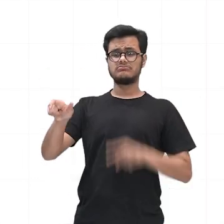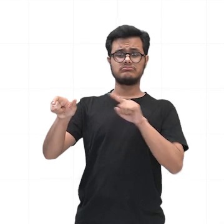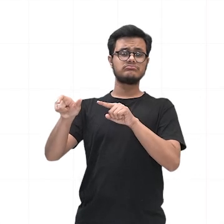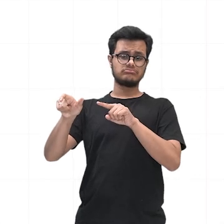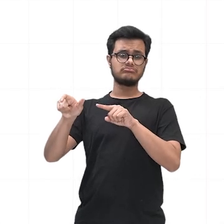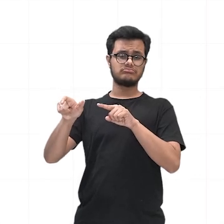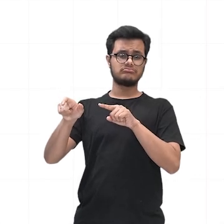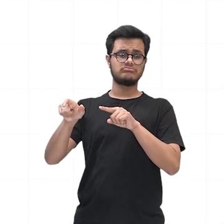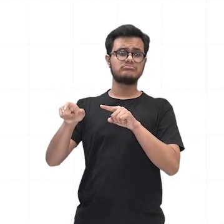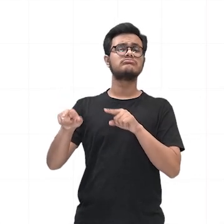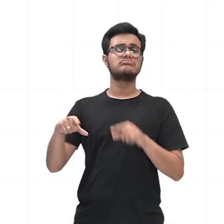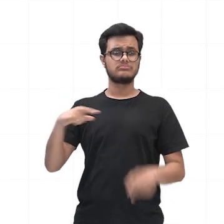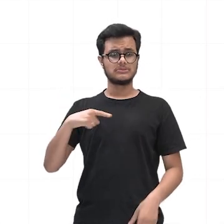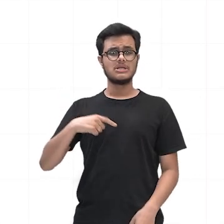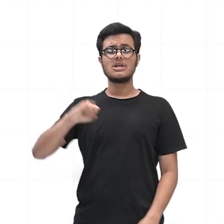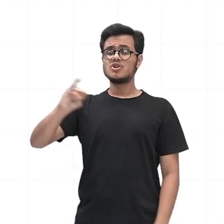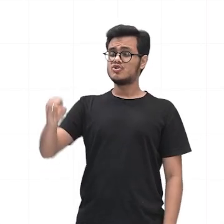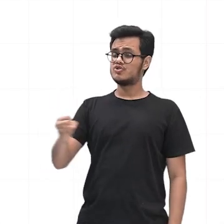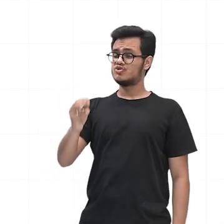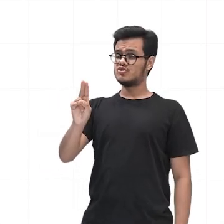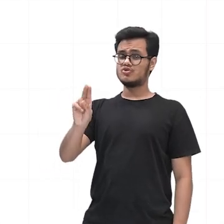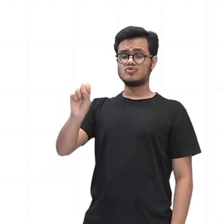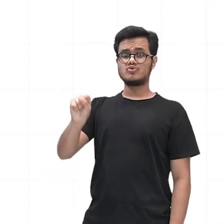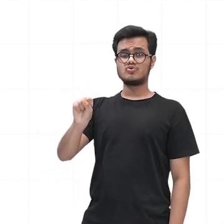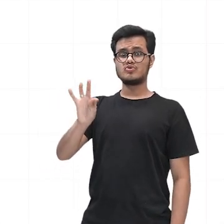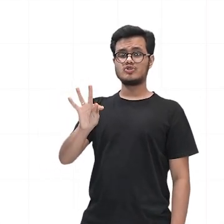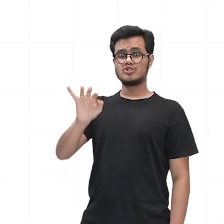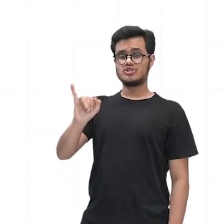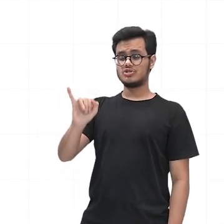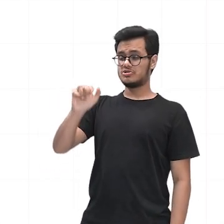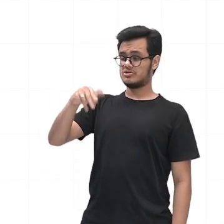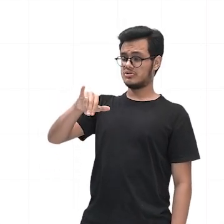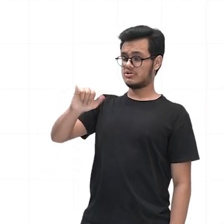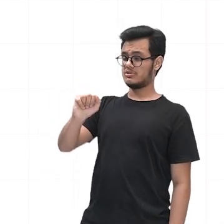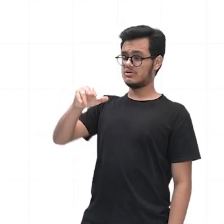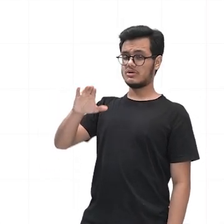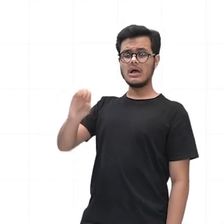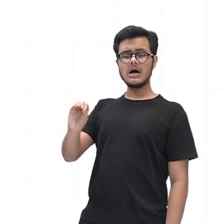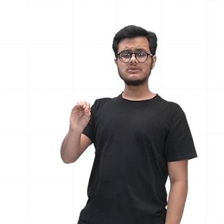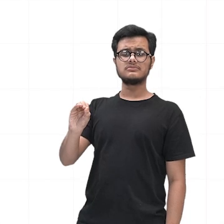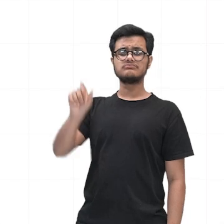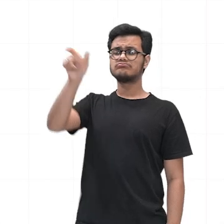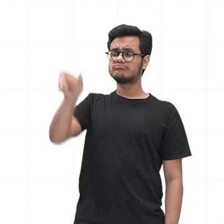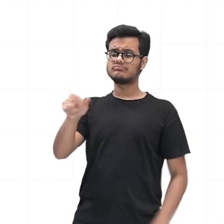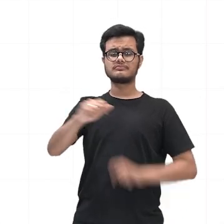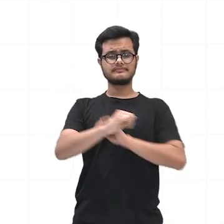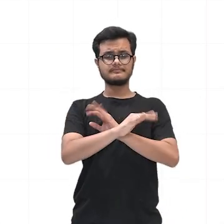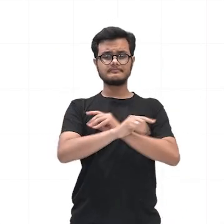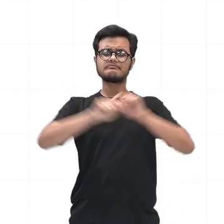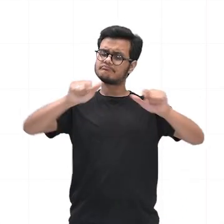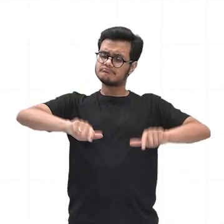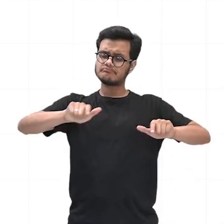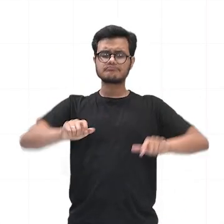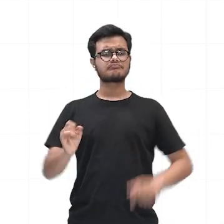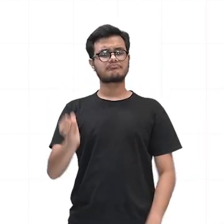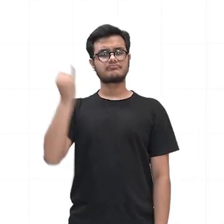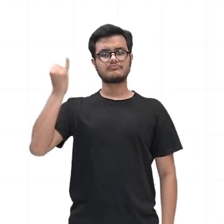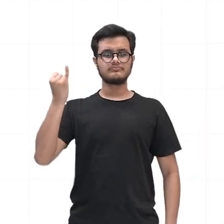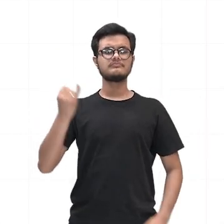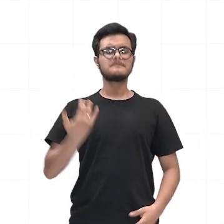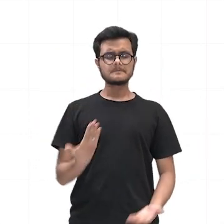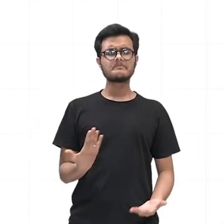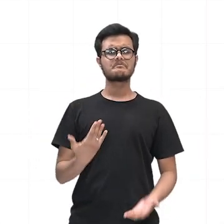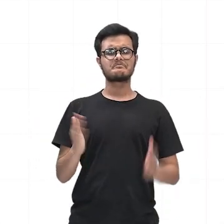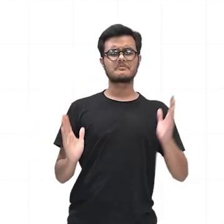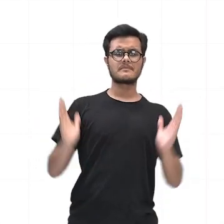ele trouxe aí grandes mudanças e transformações para a região. O governo Justiniano, que governou o